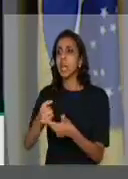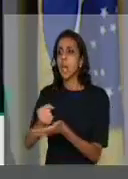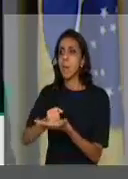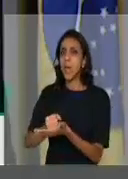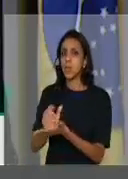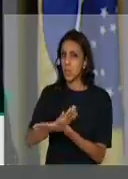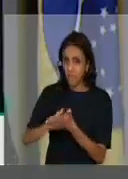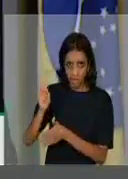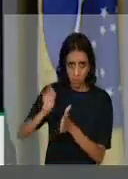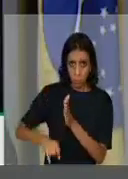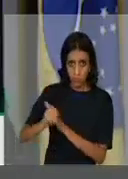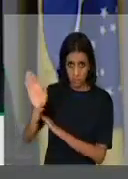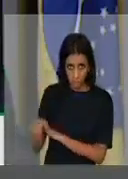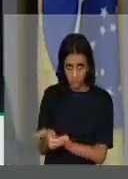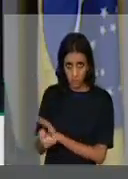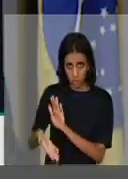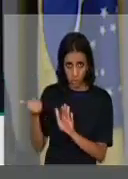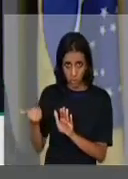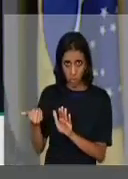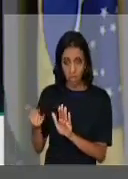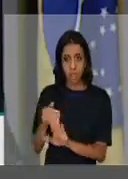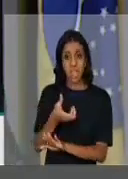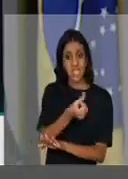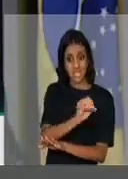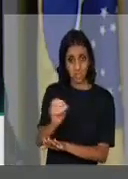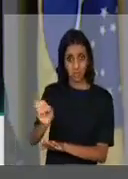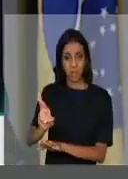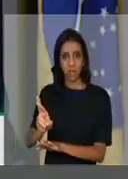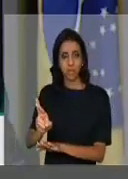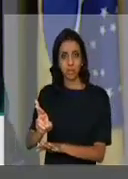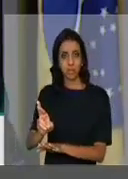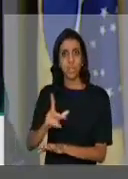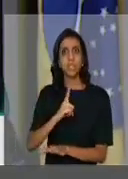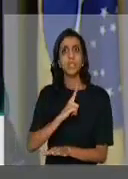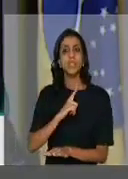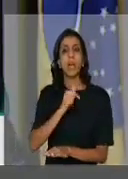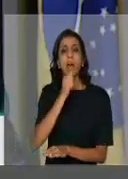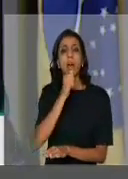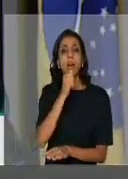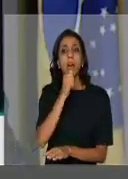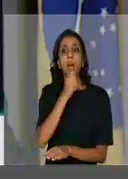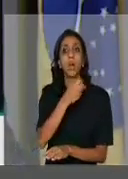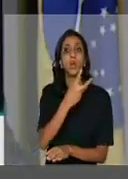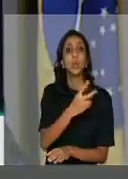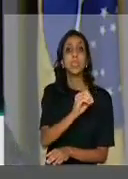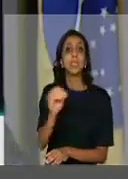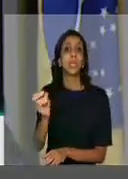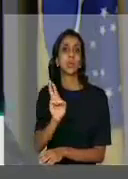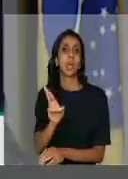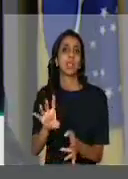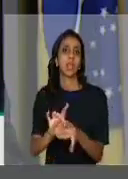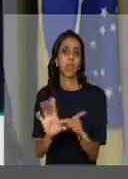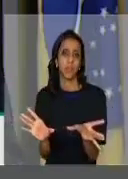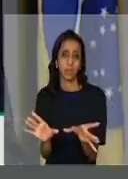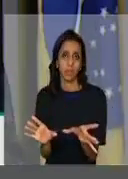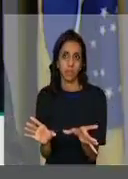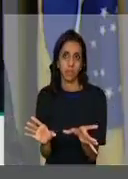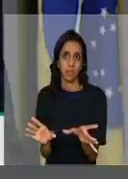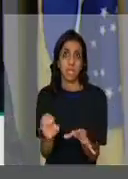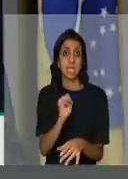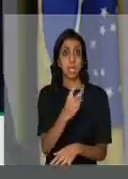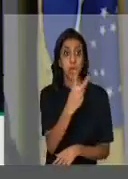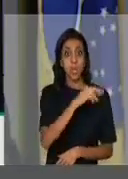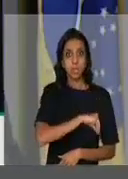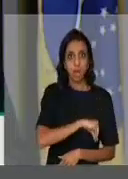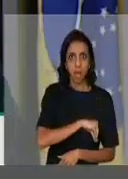e remédio, desses R$600, ele teria disponível R$200. Se ele